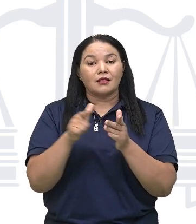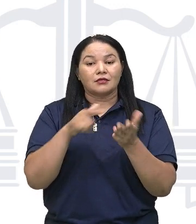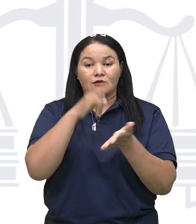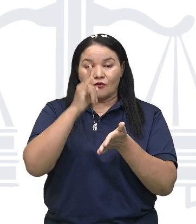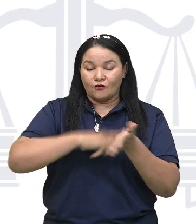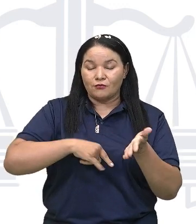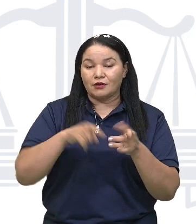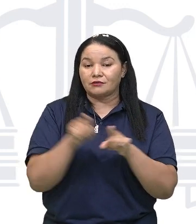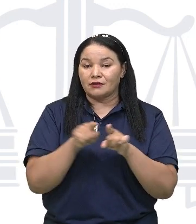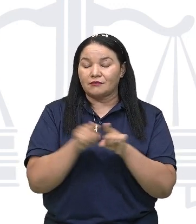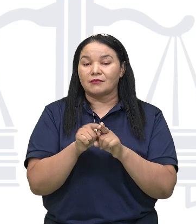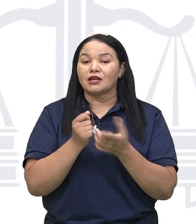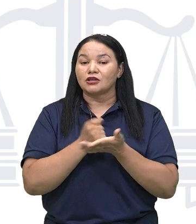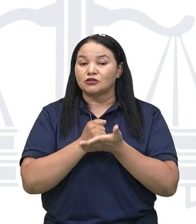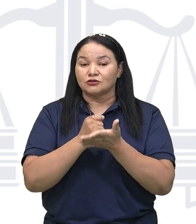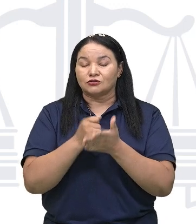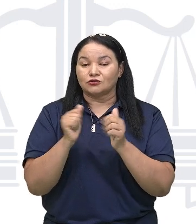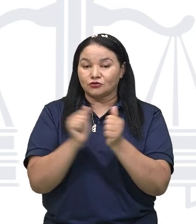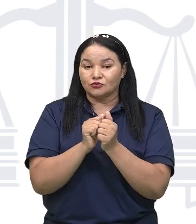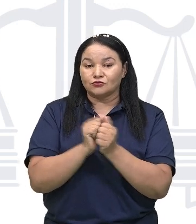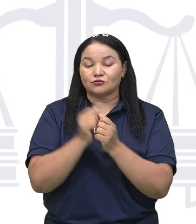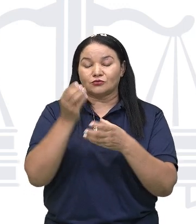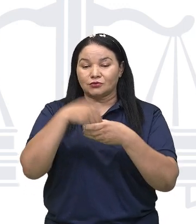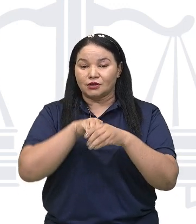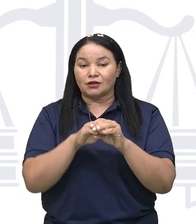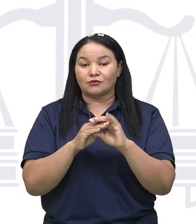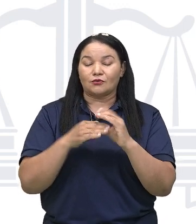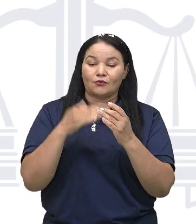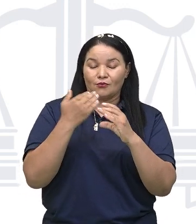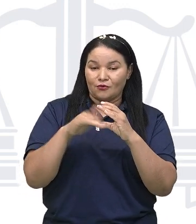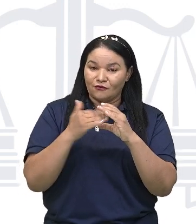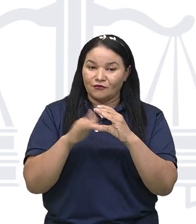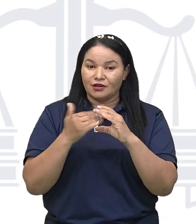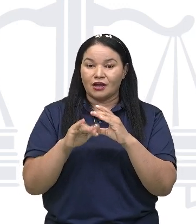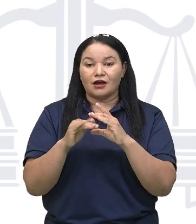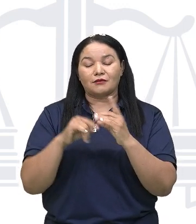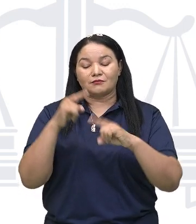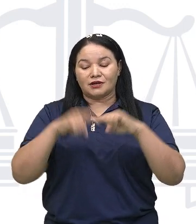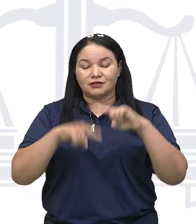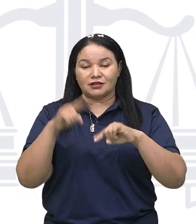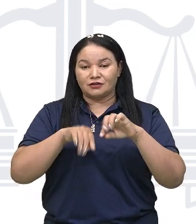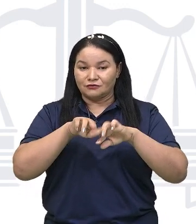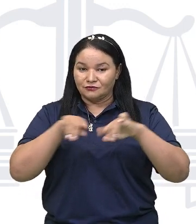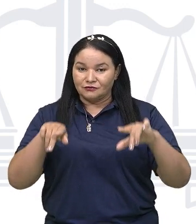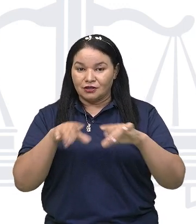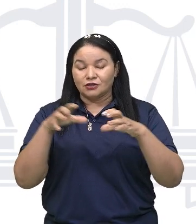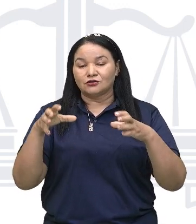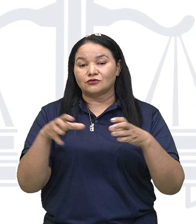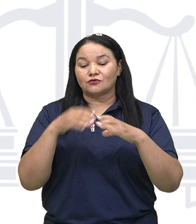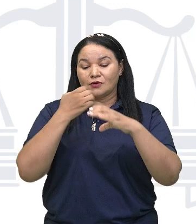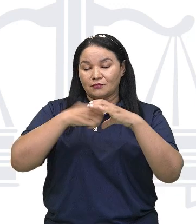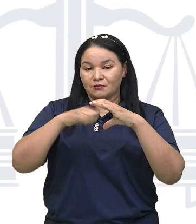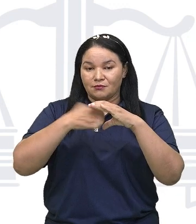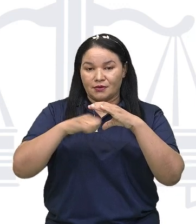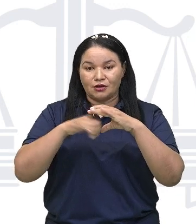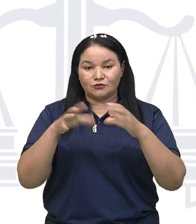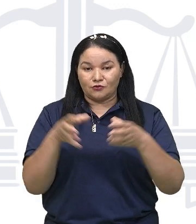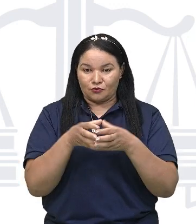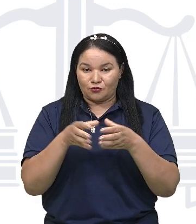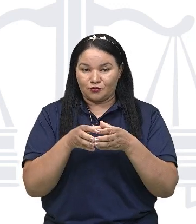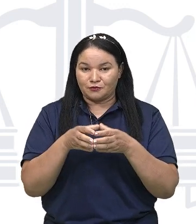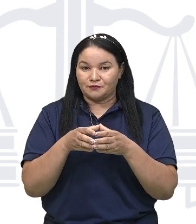vir junto lá com o pacote didático, professora Socorro, lá junto com o material do e-mail da turma, tá? Então, atenção